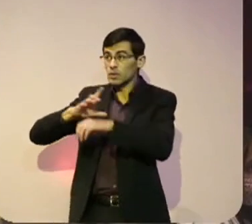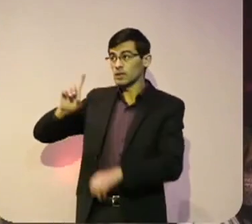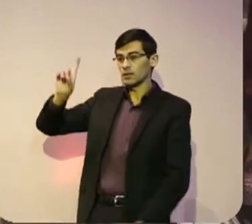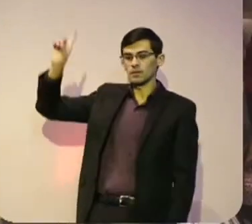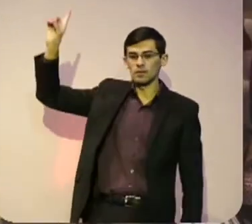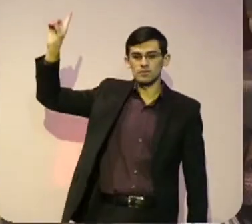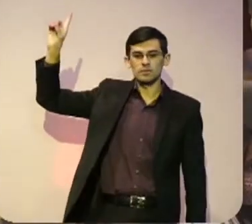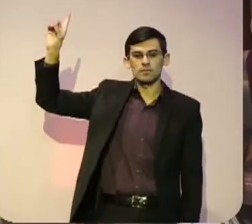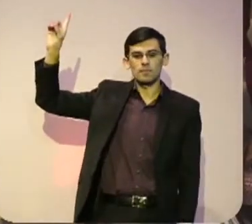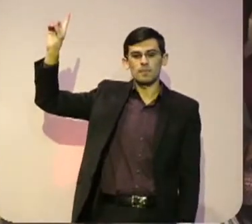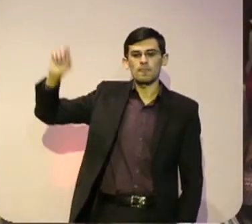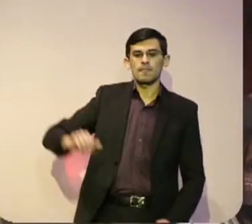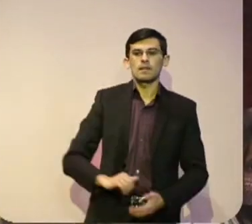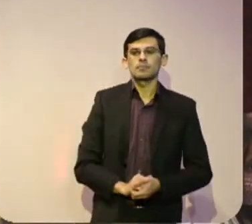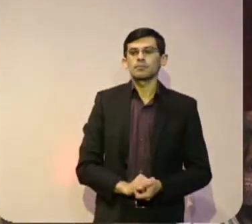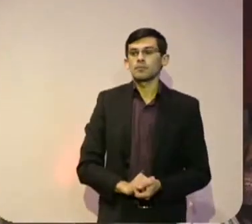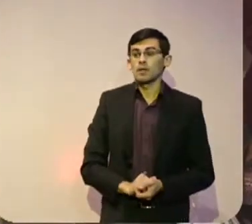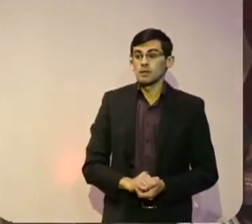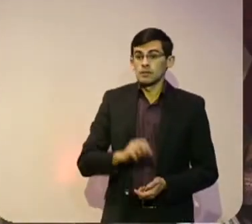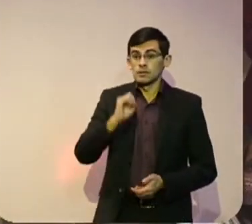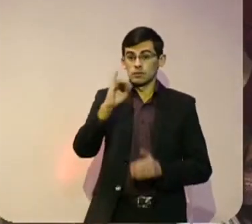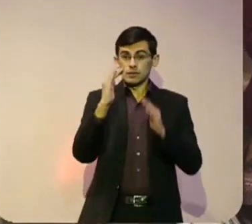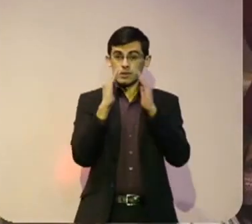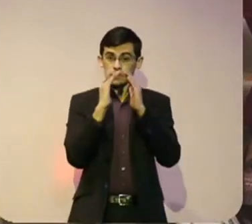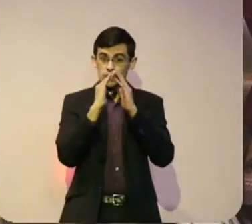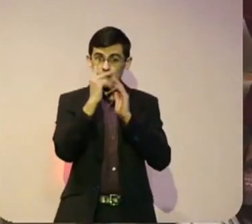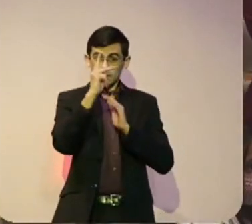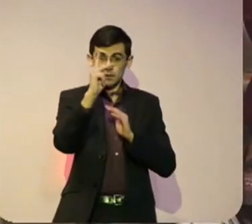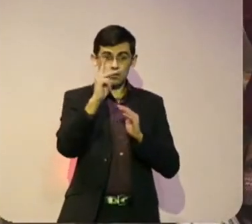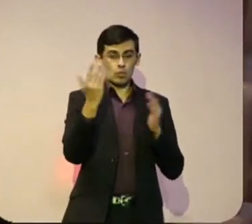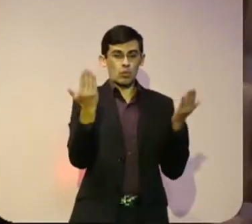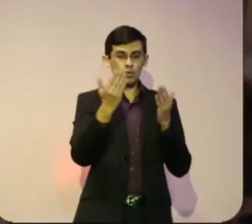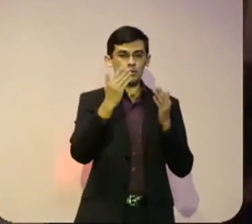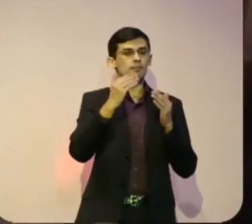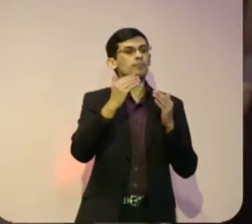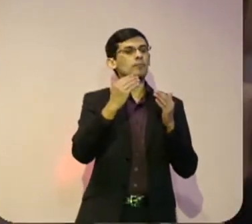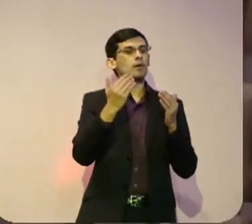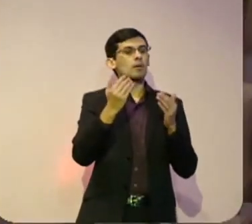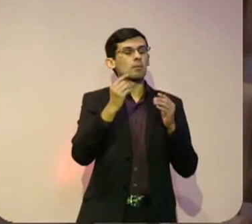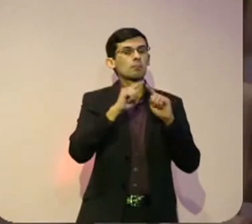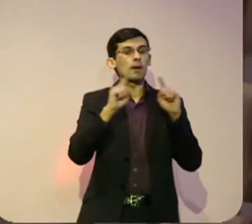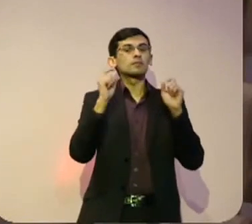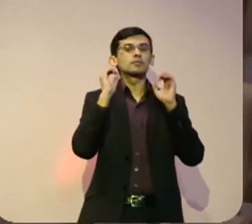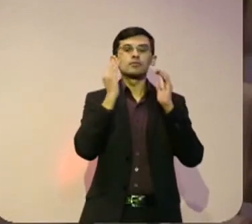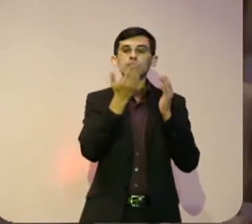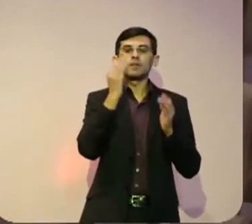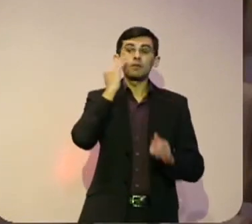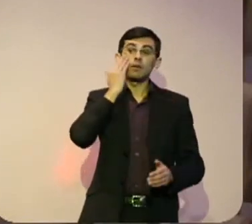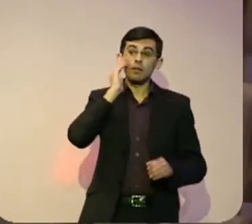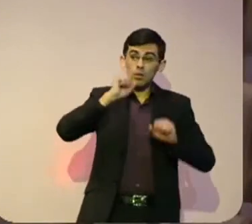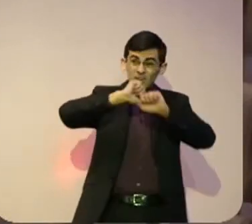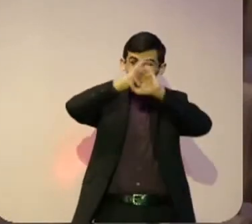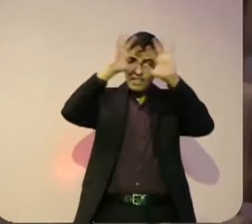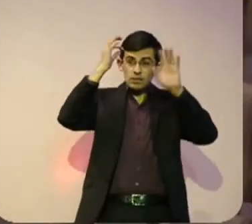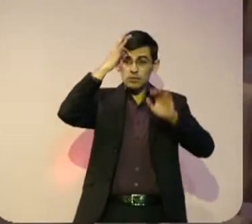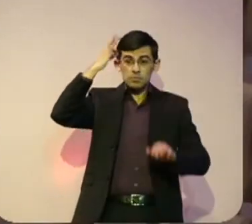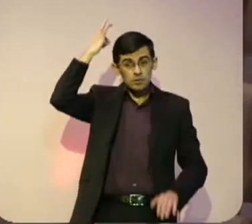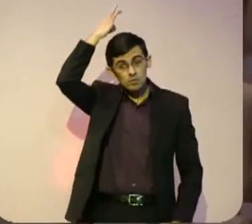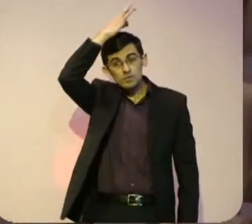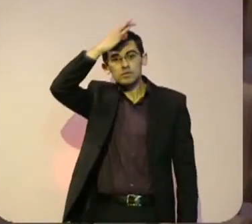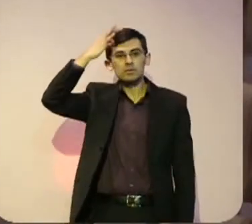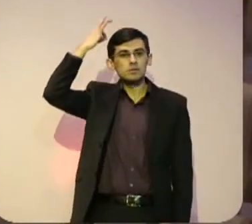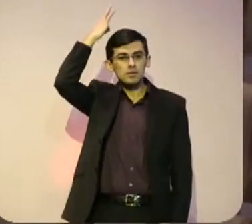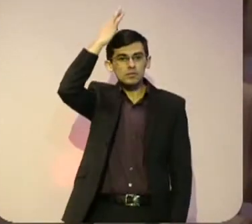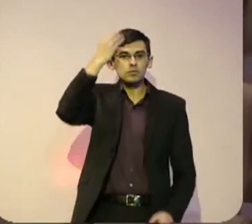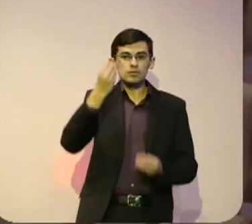nosso Deus. E se você está na tua casa, aí do outro lado da tela, mas você entendeu que é o Espírito Santo